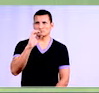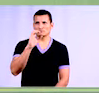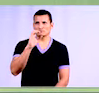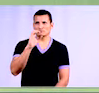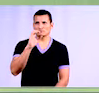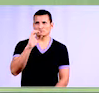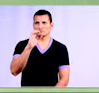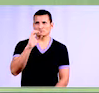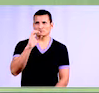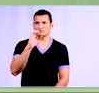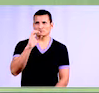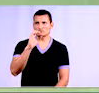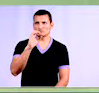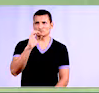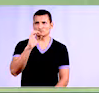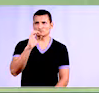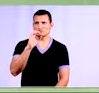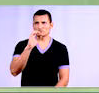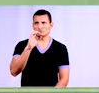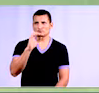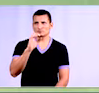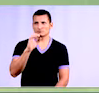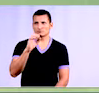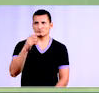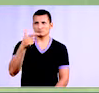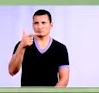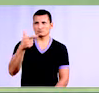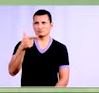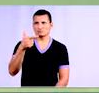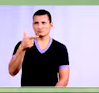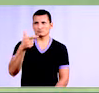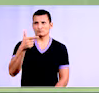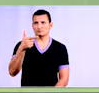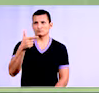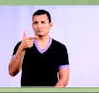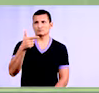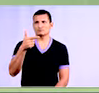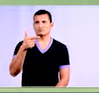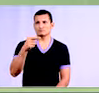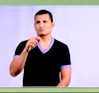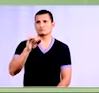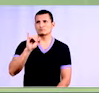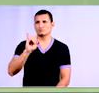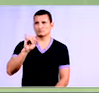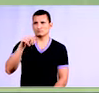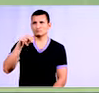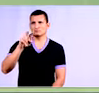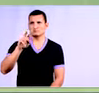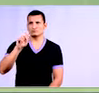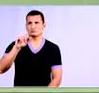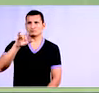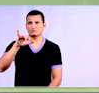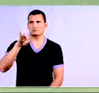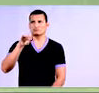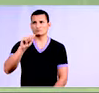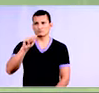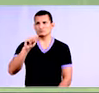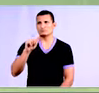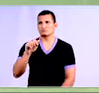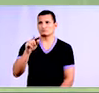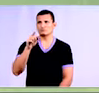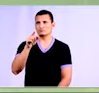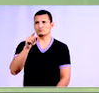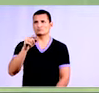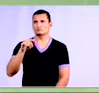A página C corresponde ali o 2, exatamente. 2, ela é inválida. Ela não está na física, ela está embaixo. Então, ó, C